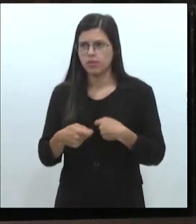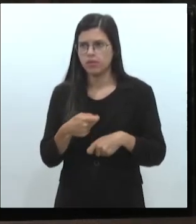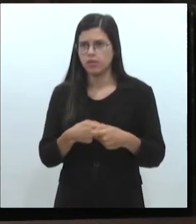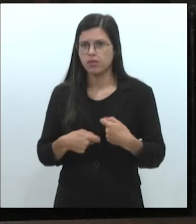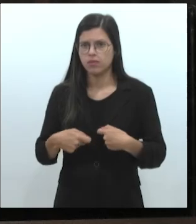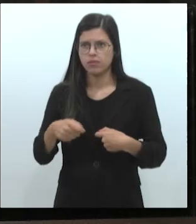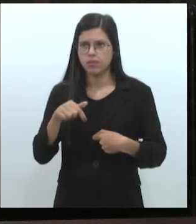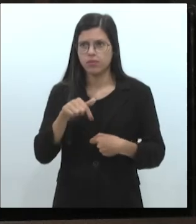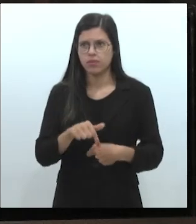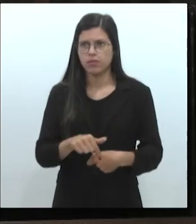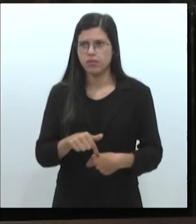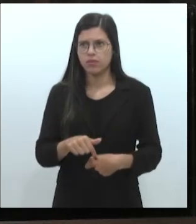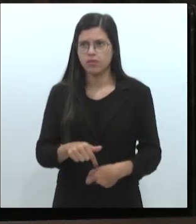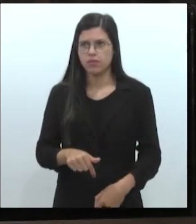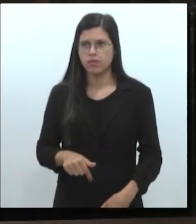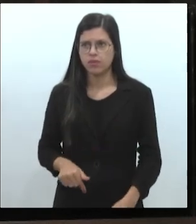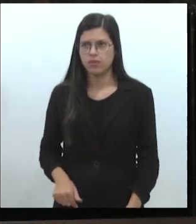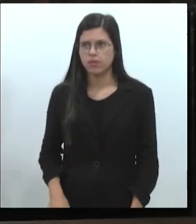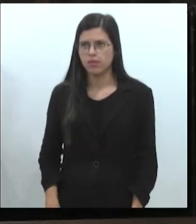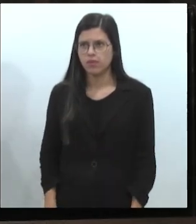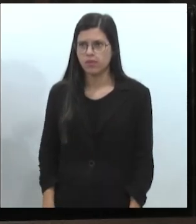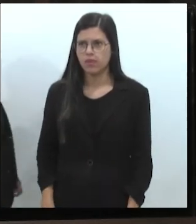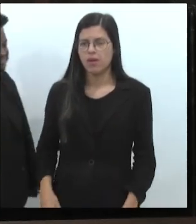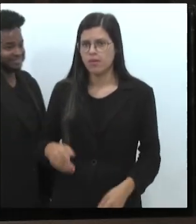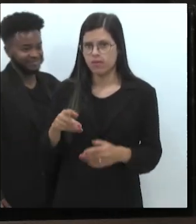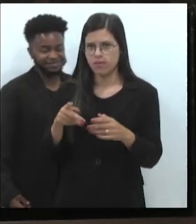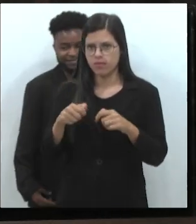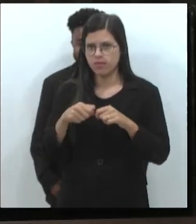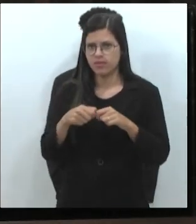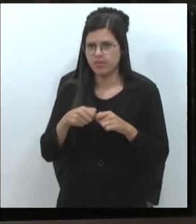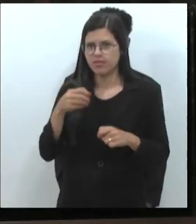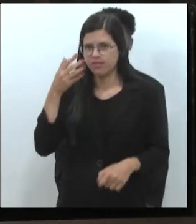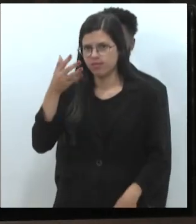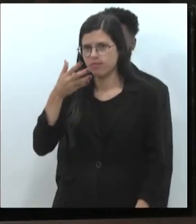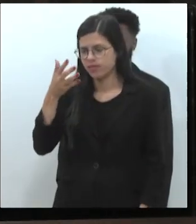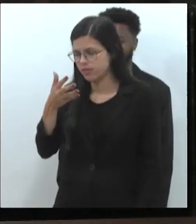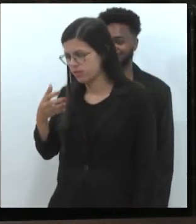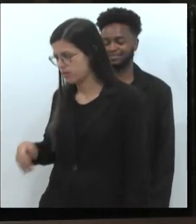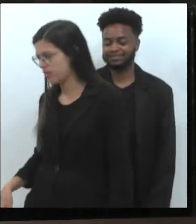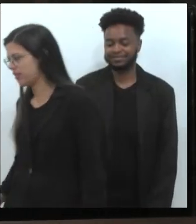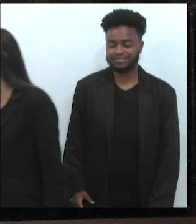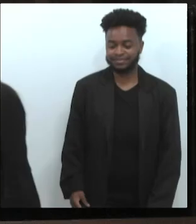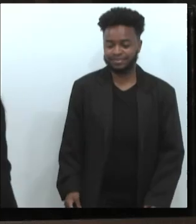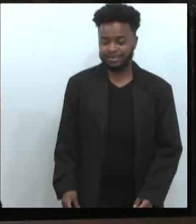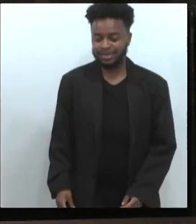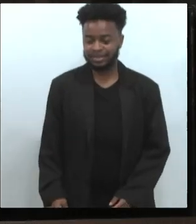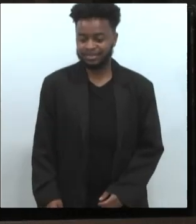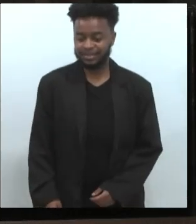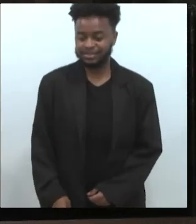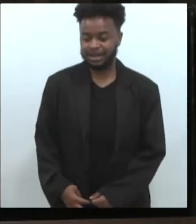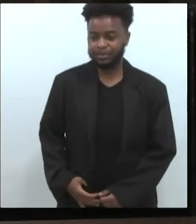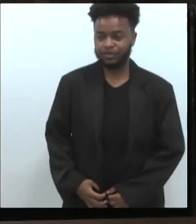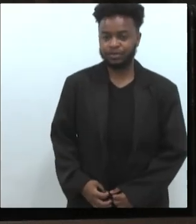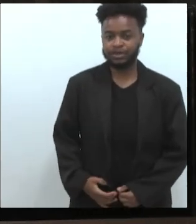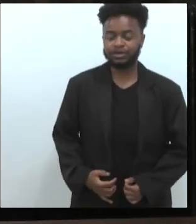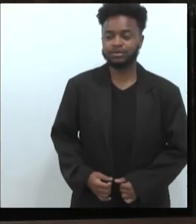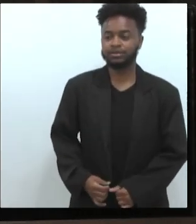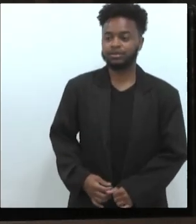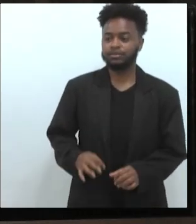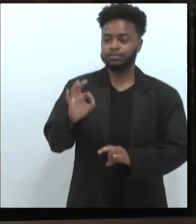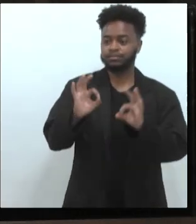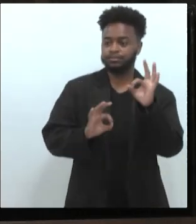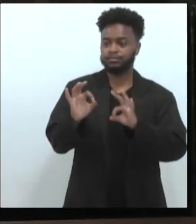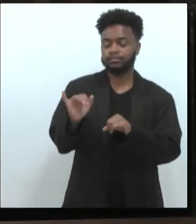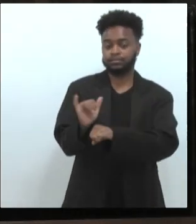Então, estou pedindo para fazer uso da palavra, porque para mostrar que o planejamento estratégico,